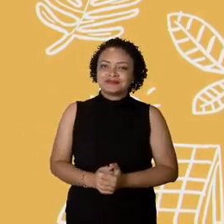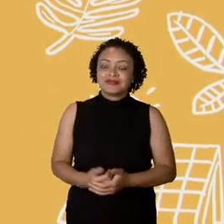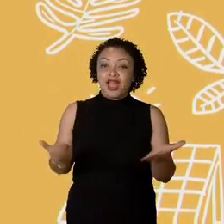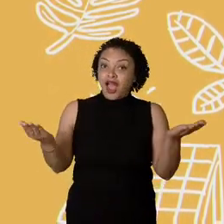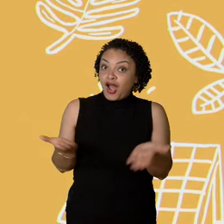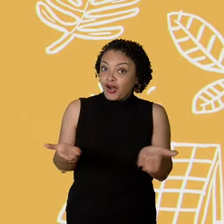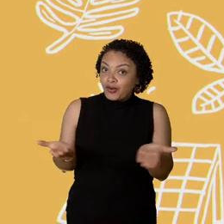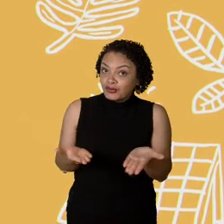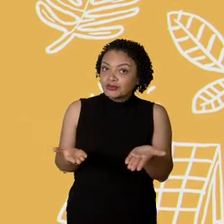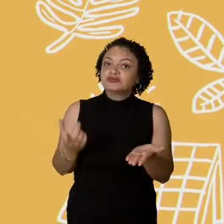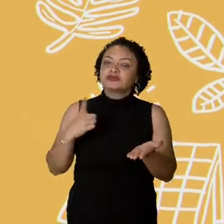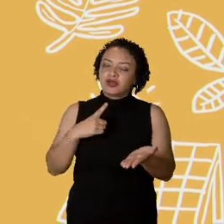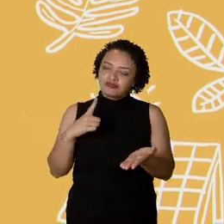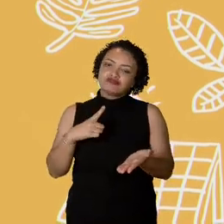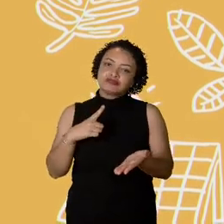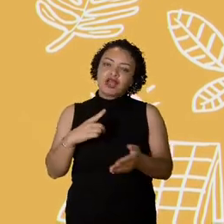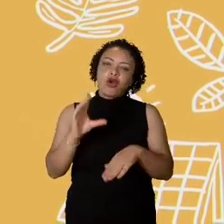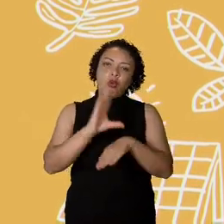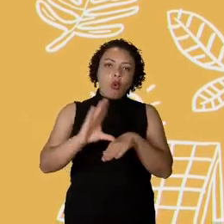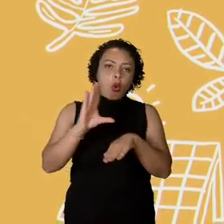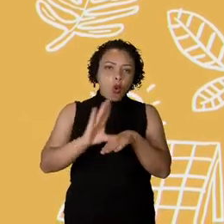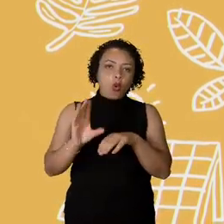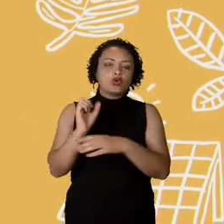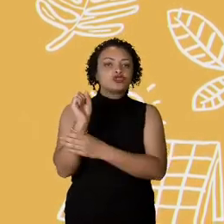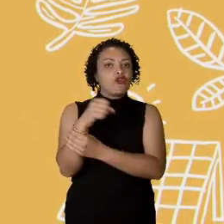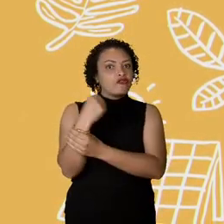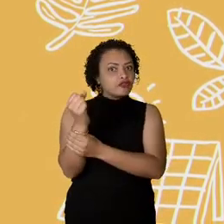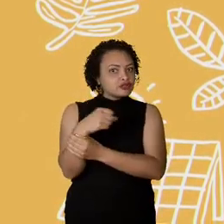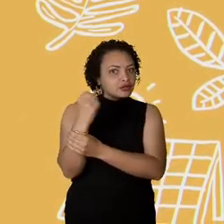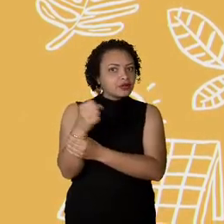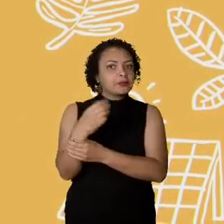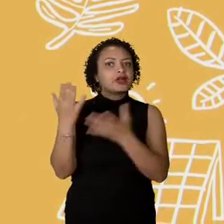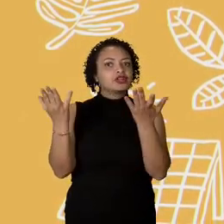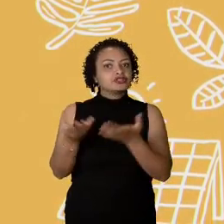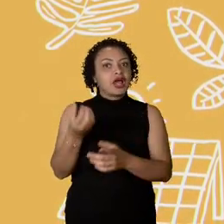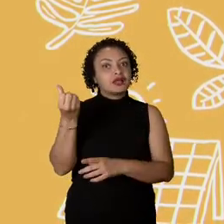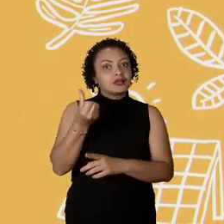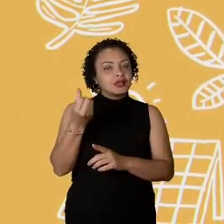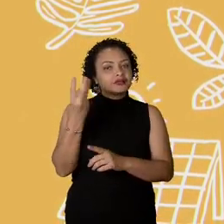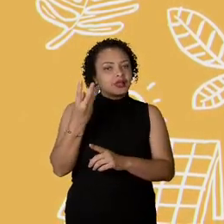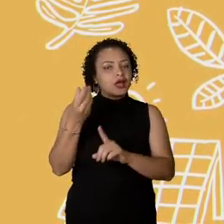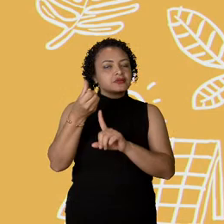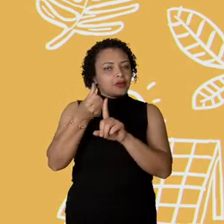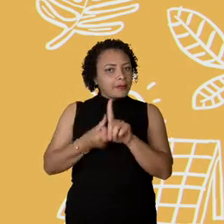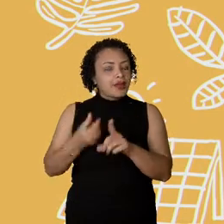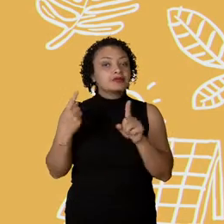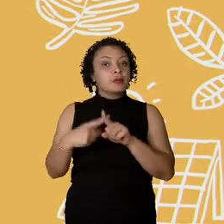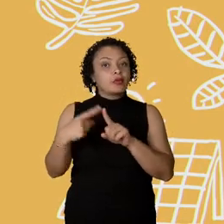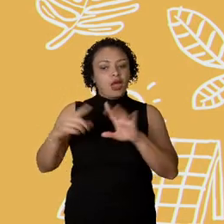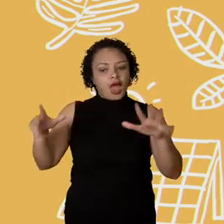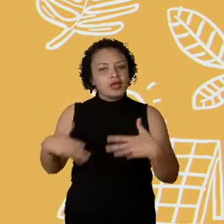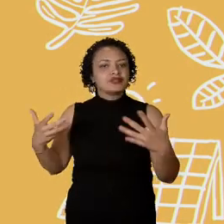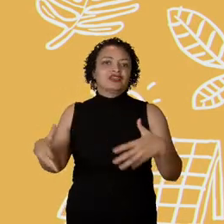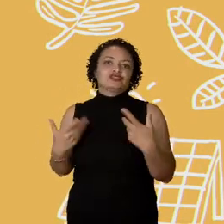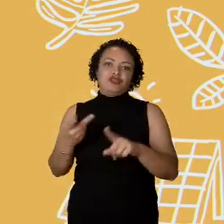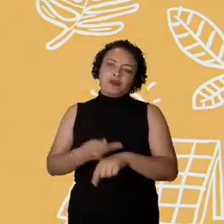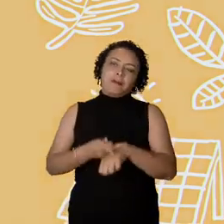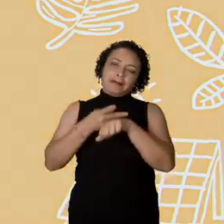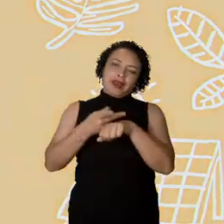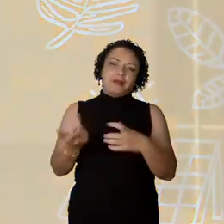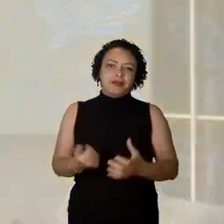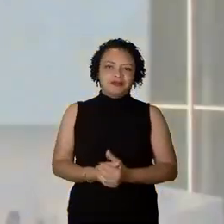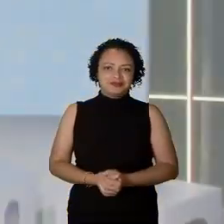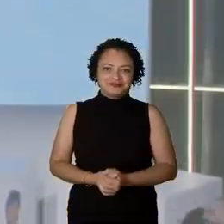eu sou acadêmico do curso de fisioterapia indo para o terceiro período, e tudo isso graças ao incentivo que eu tive com o prêmio Soul Forte Moro.